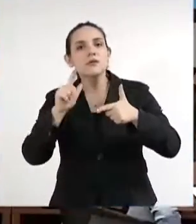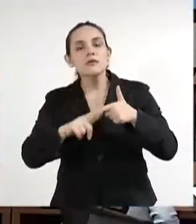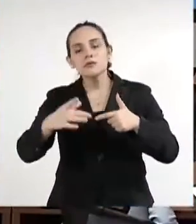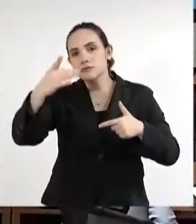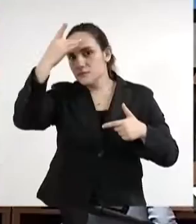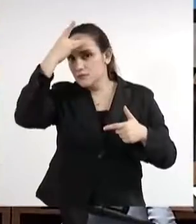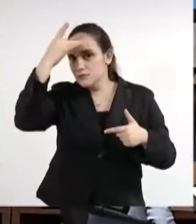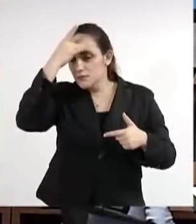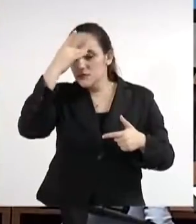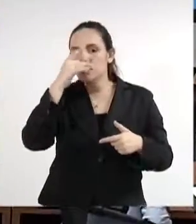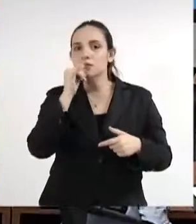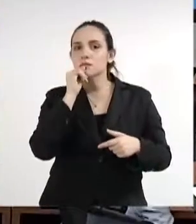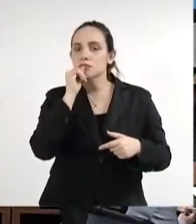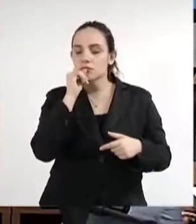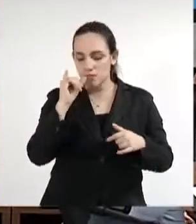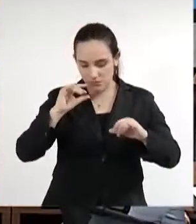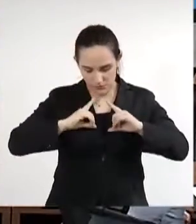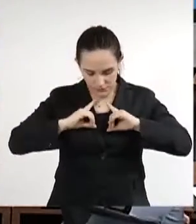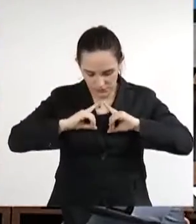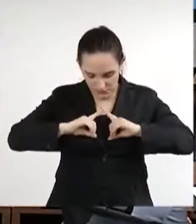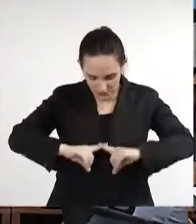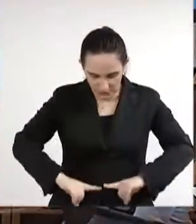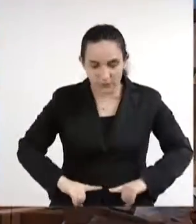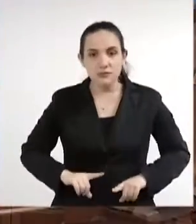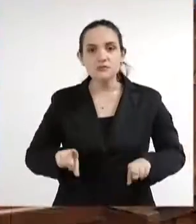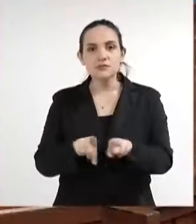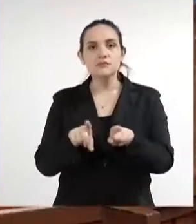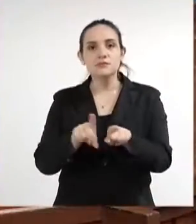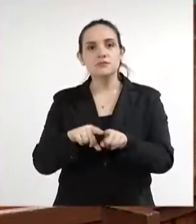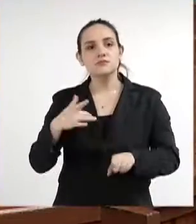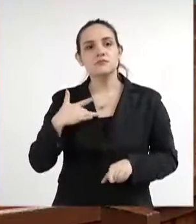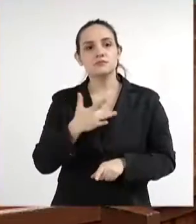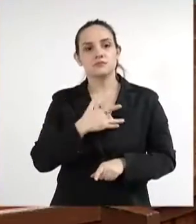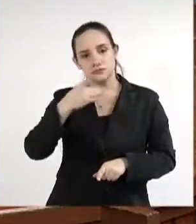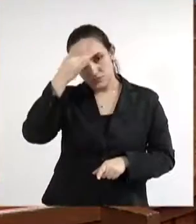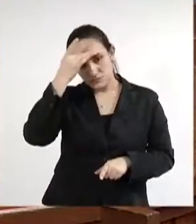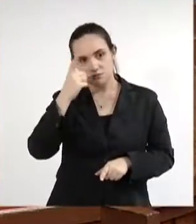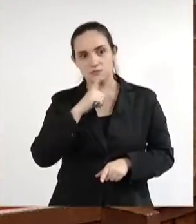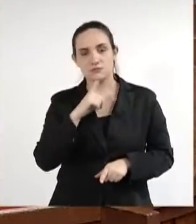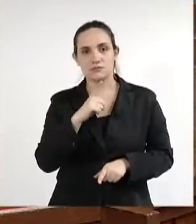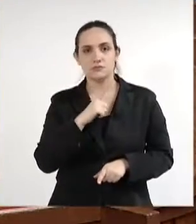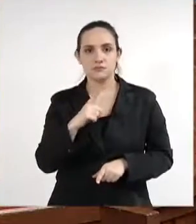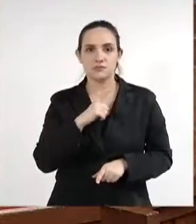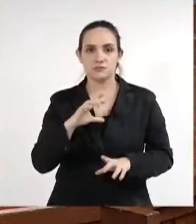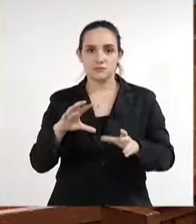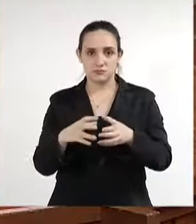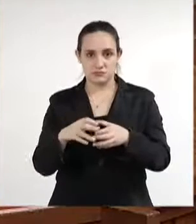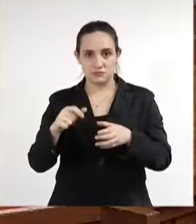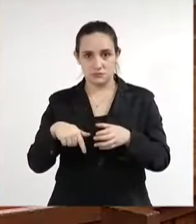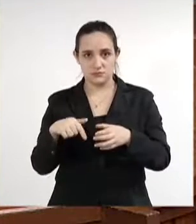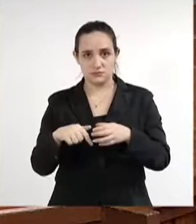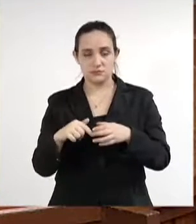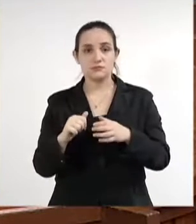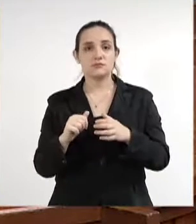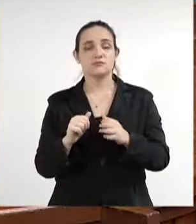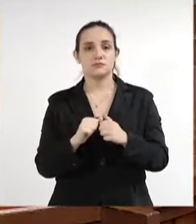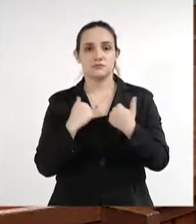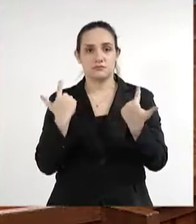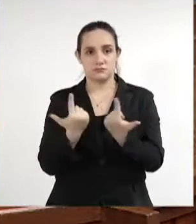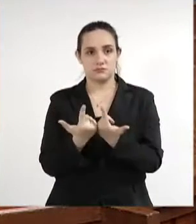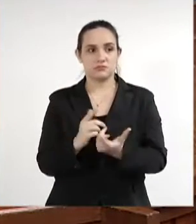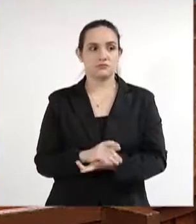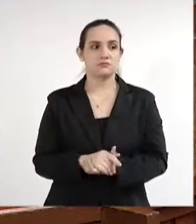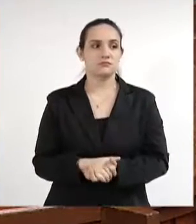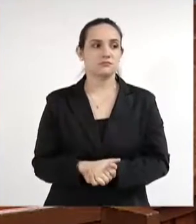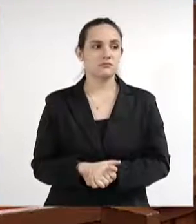da depressão, da questão da saúde mental. Existe uma frente parlamentar nessa casa,